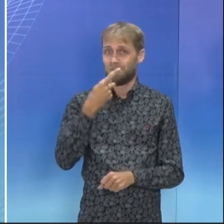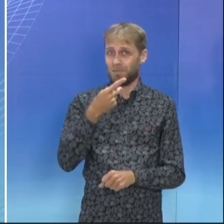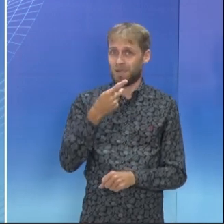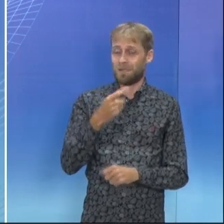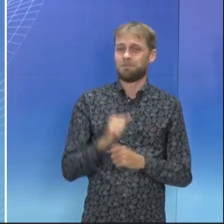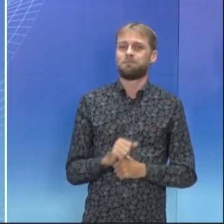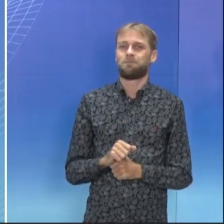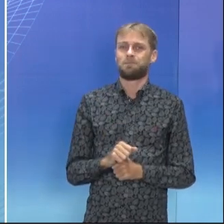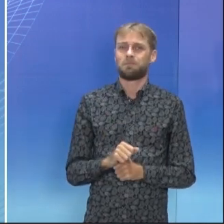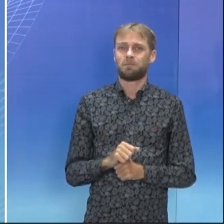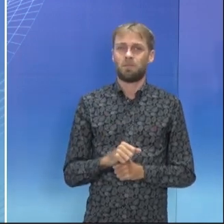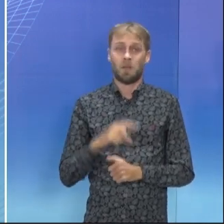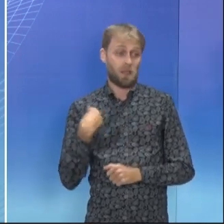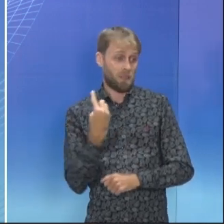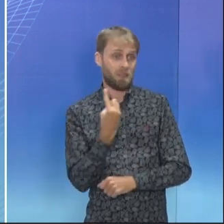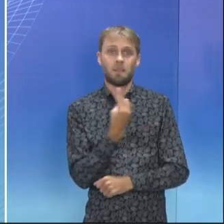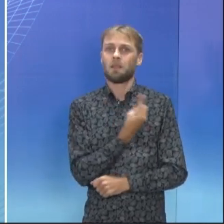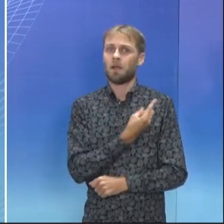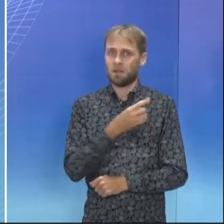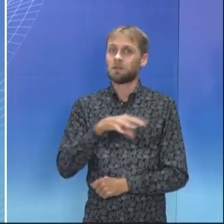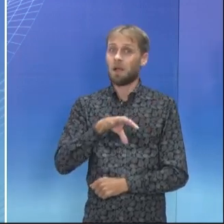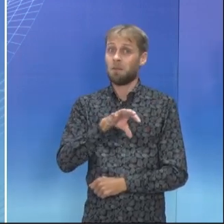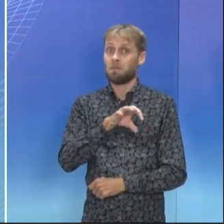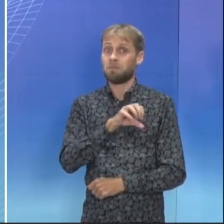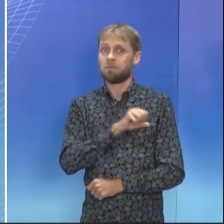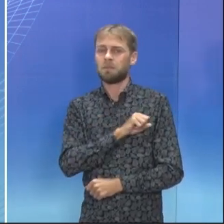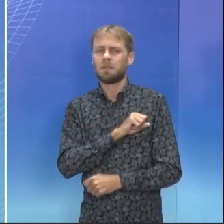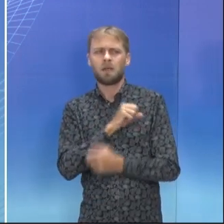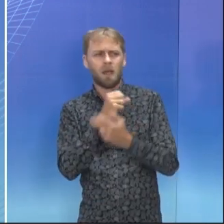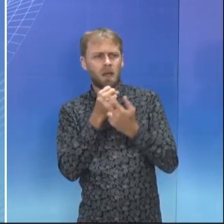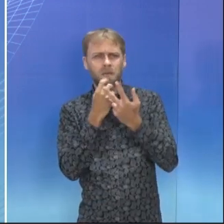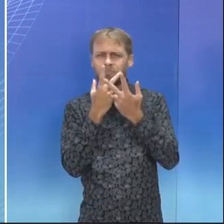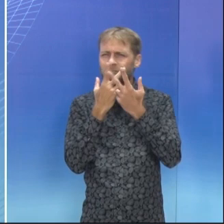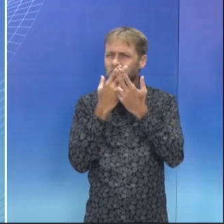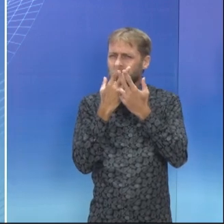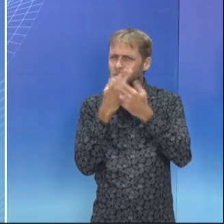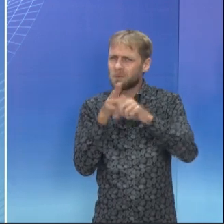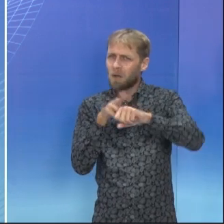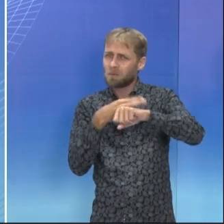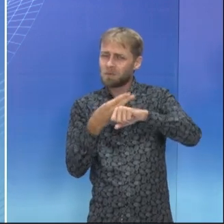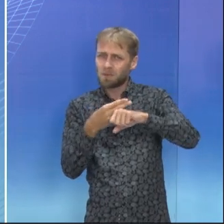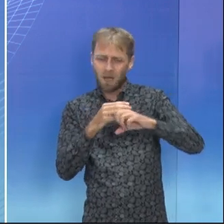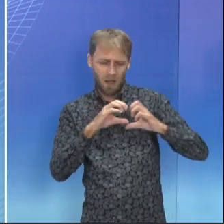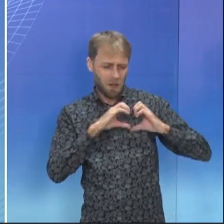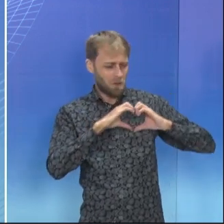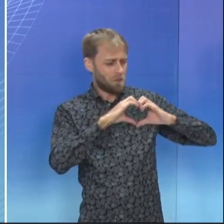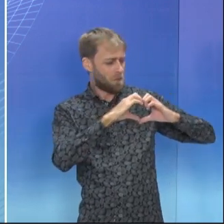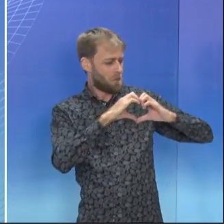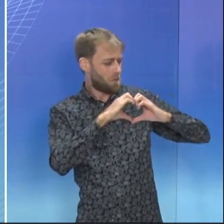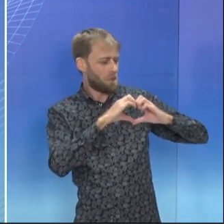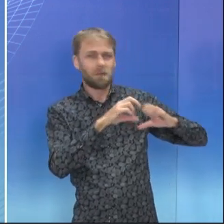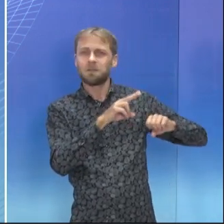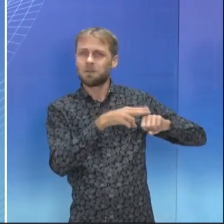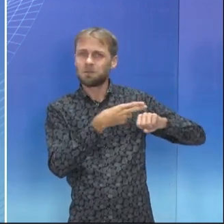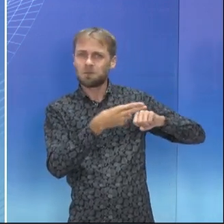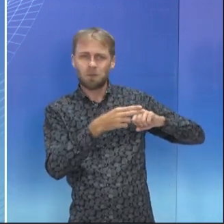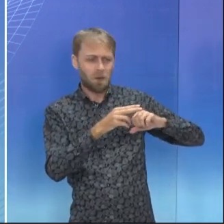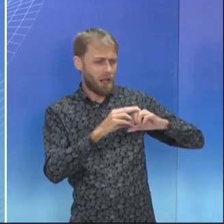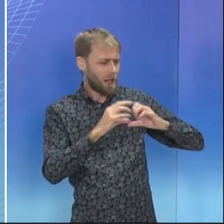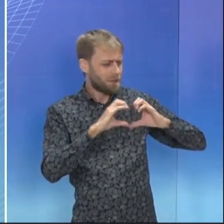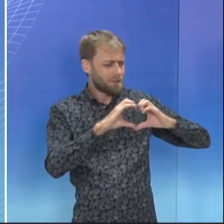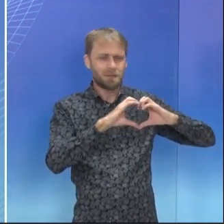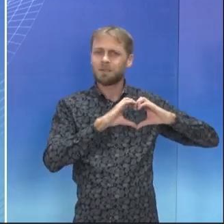ó. Nuestro amor sabe a chocolate, um coração de bombom que late.